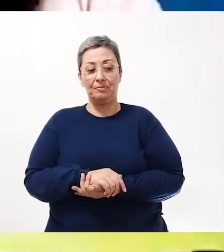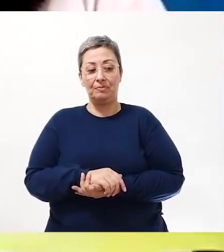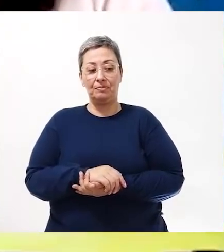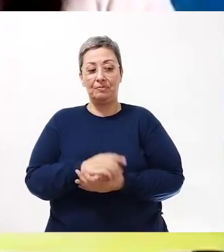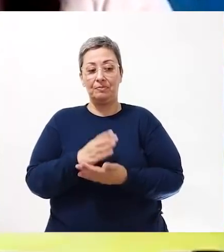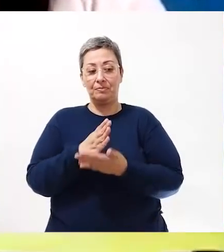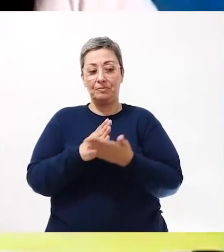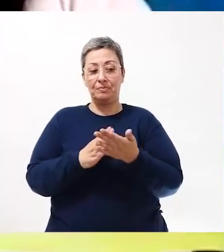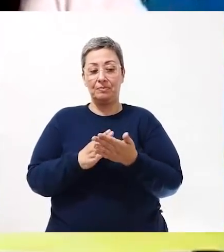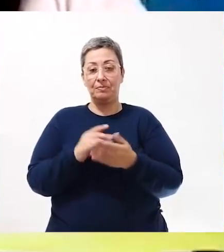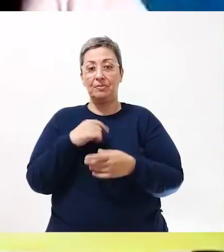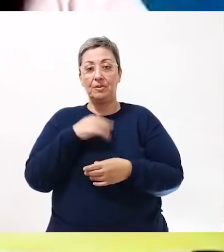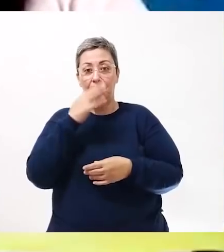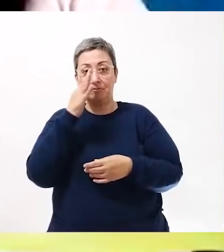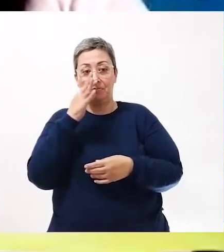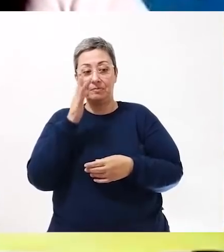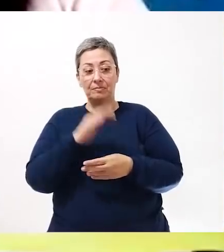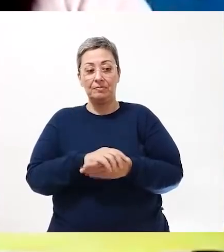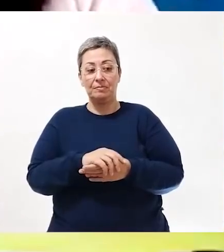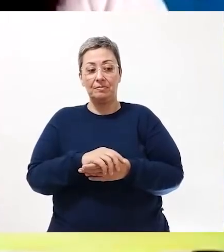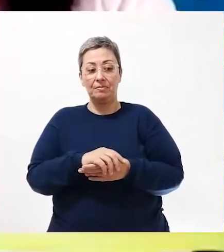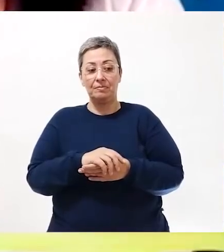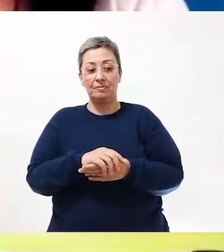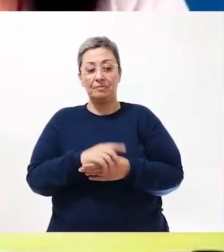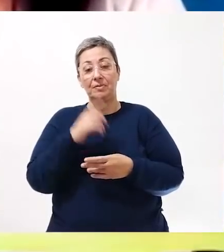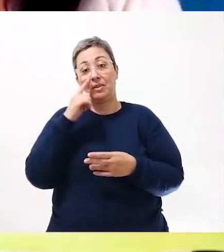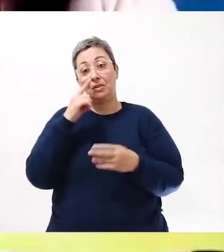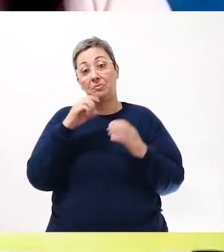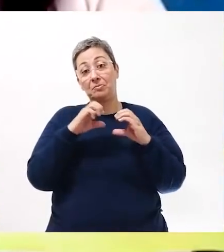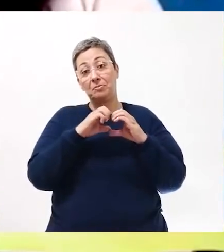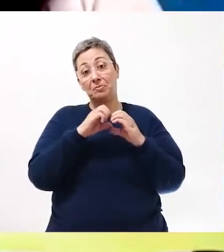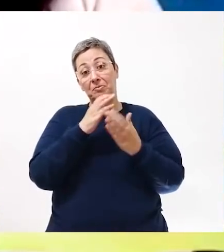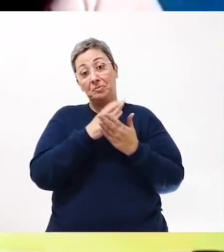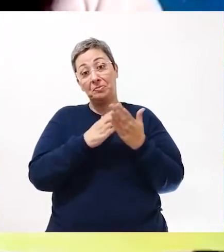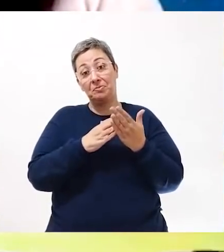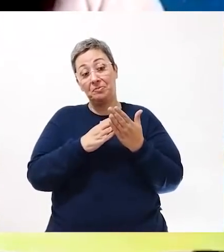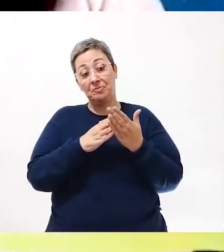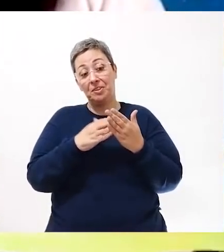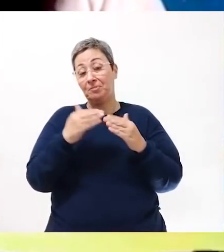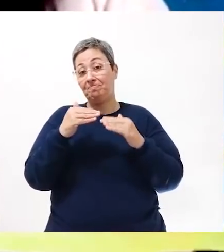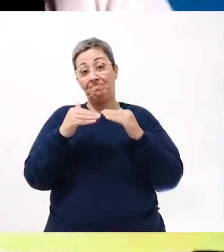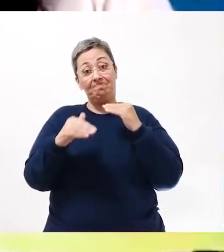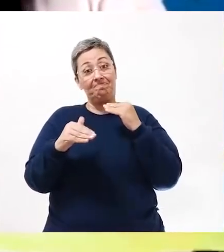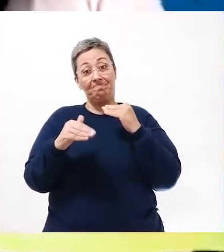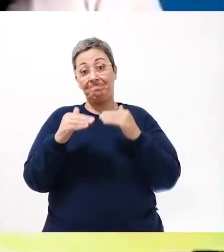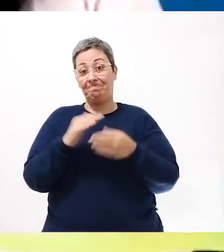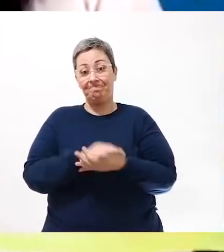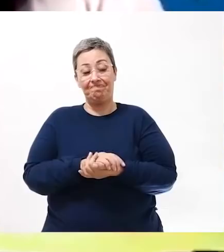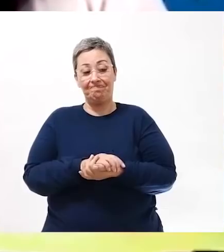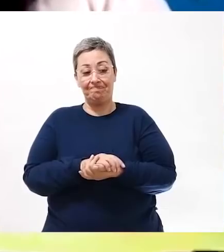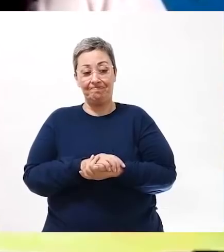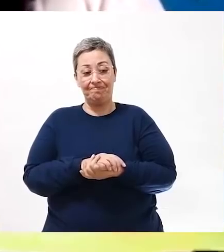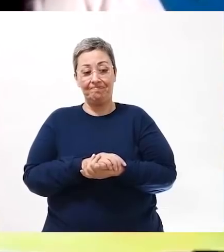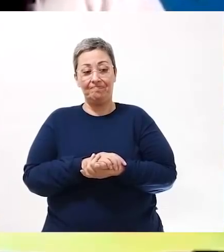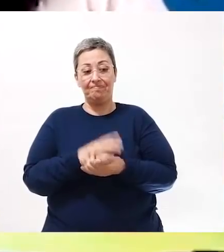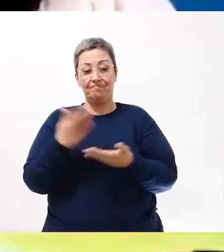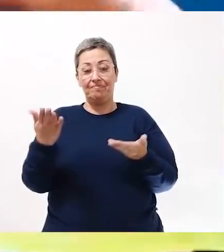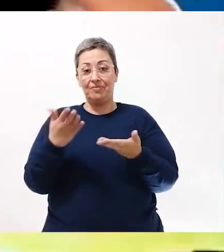lá. Pedaço de flor. E o coração. Não foi dessa